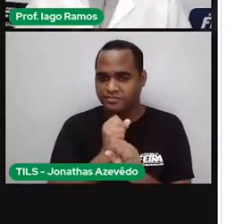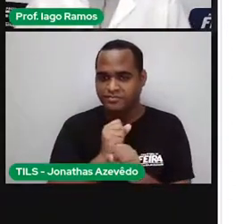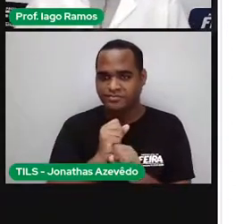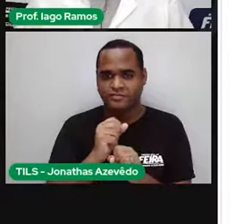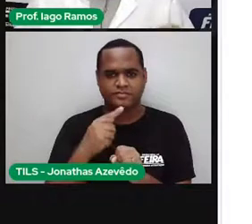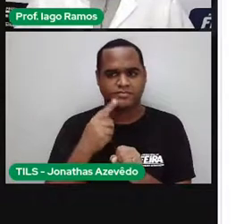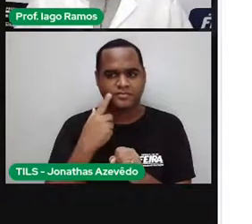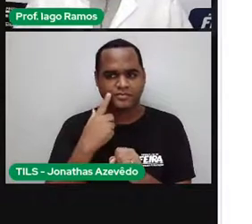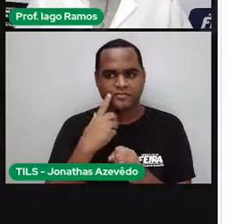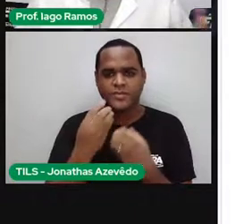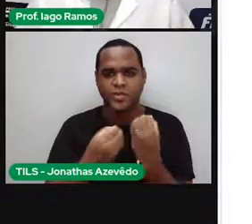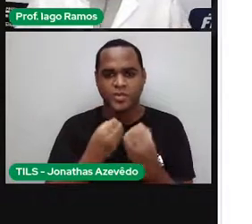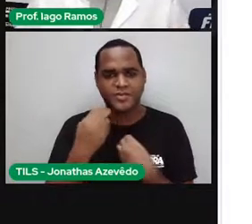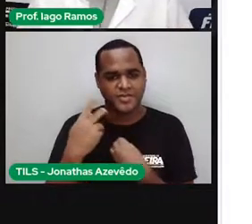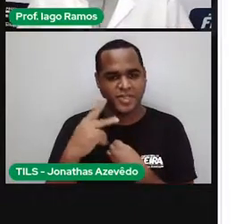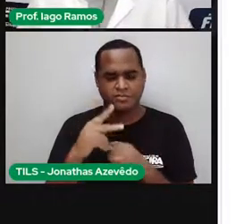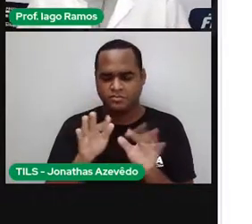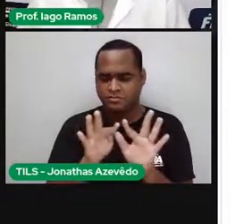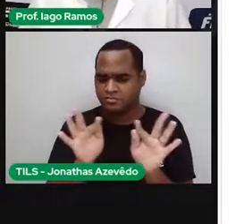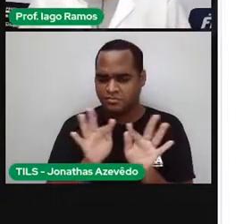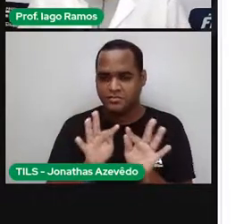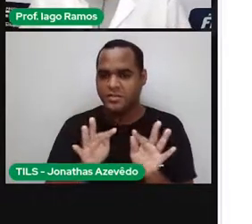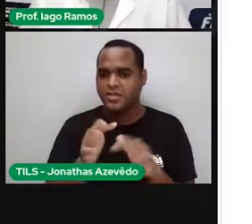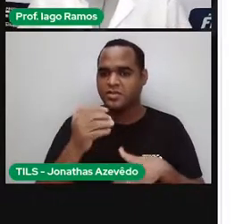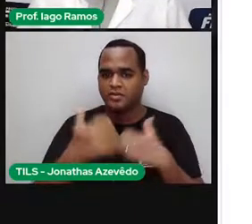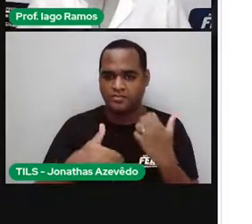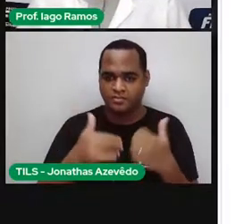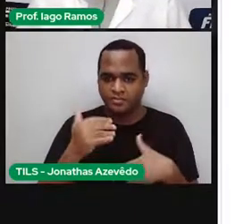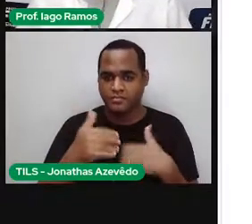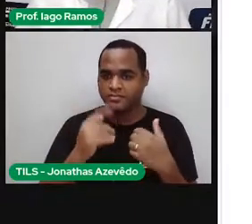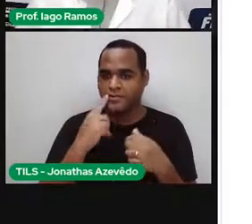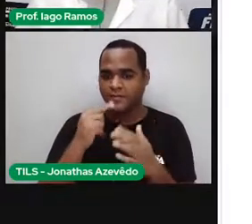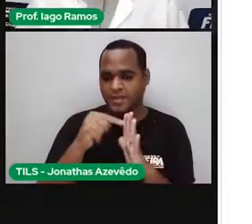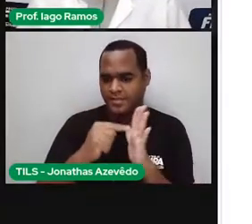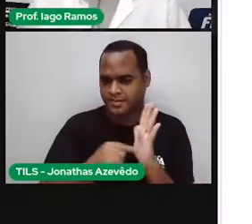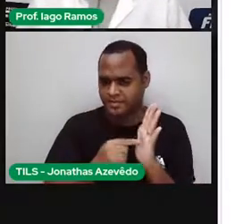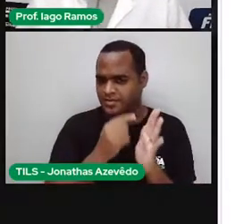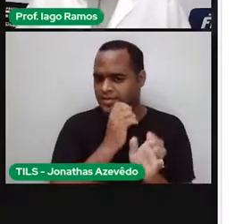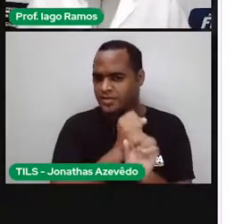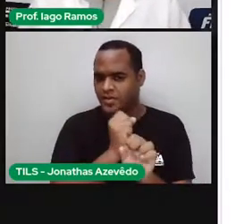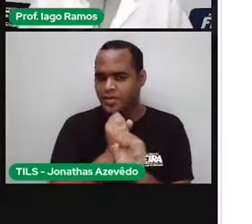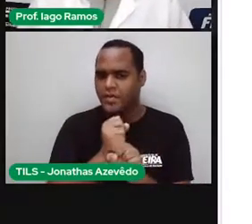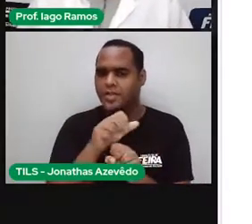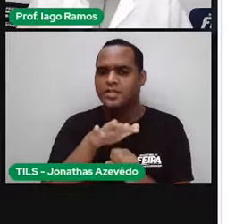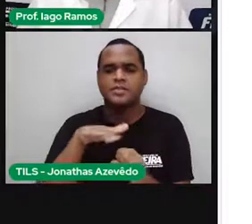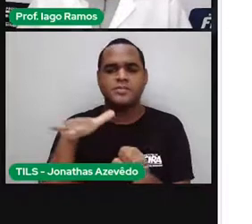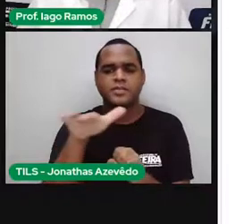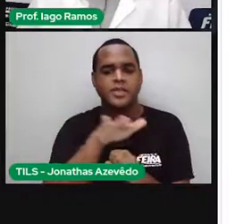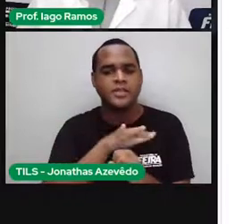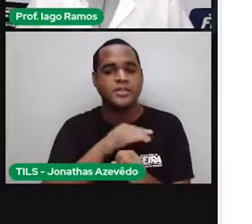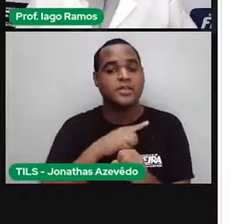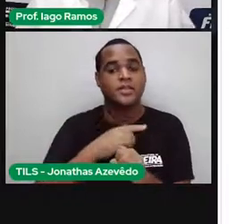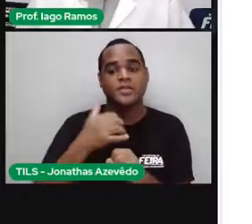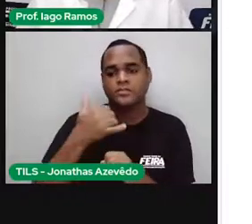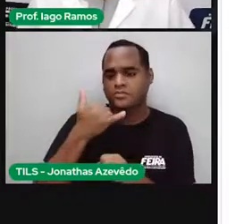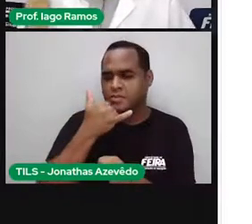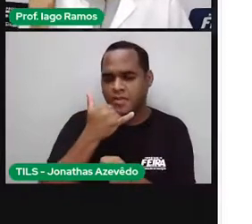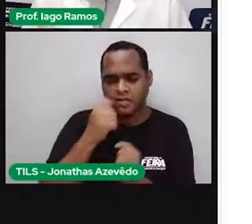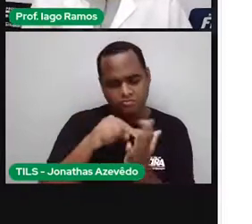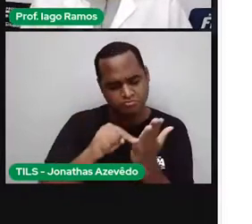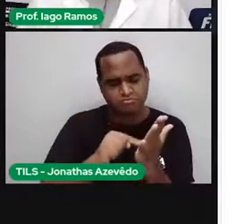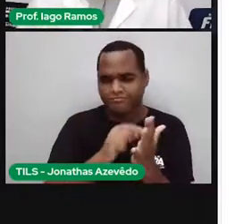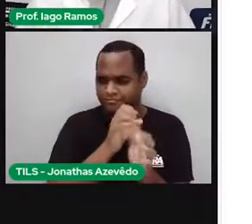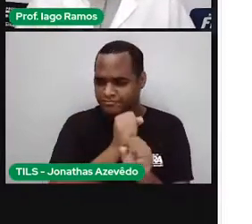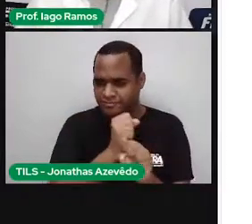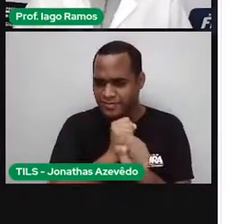calculadora pode ser uma calculadora simples mesmo do próprio dispositivo aí que você tiver usando se for um celularzinho Tá